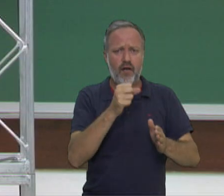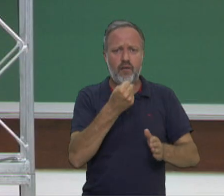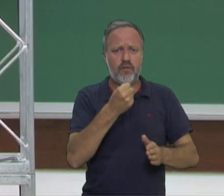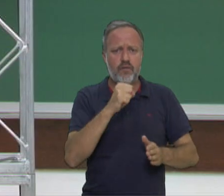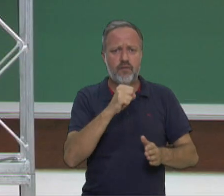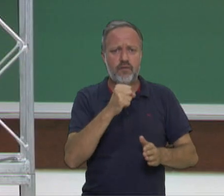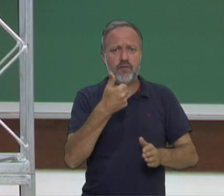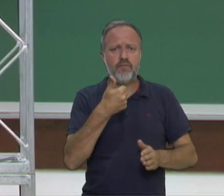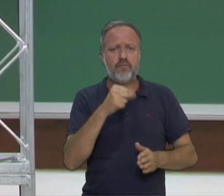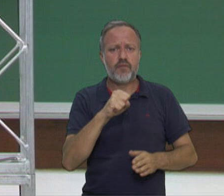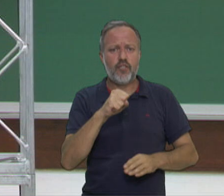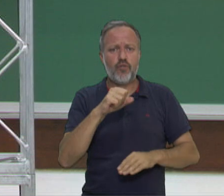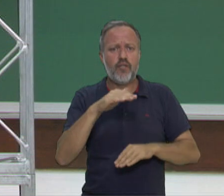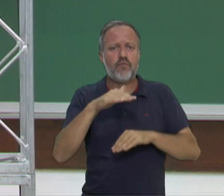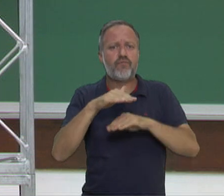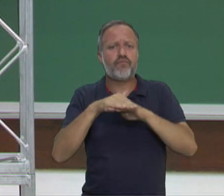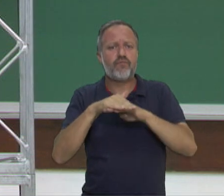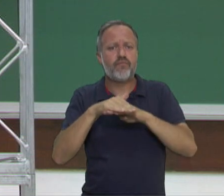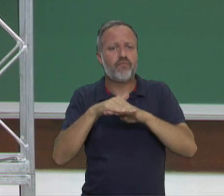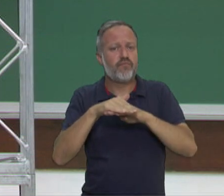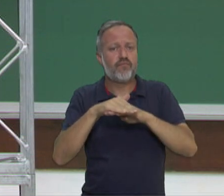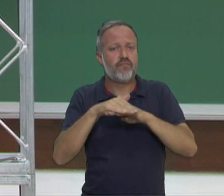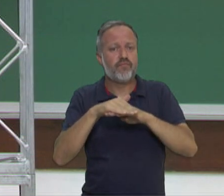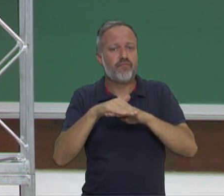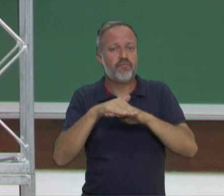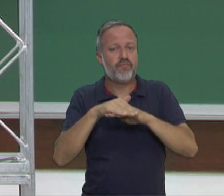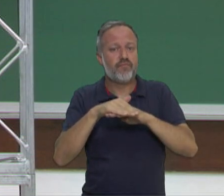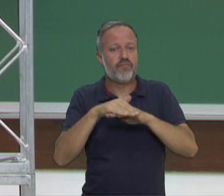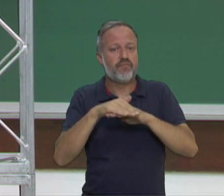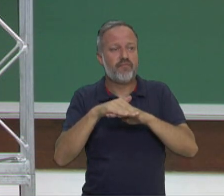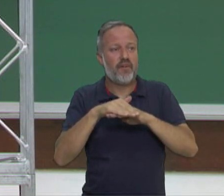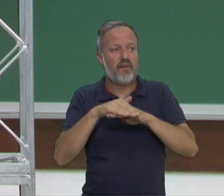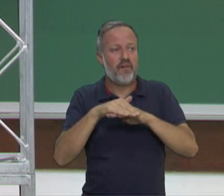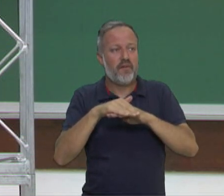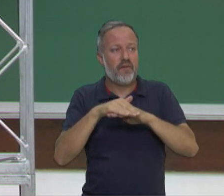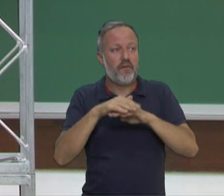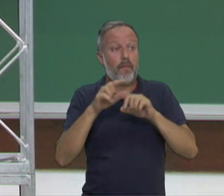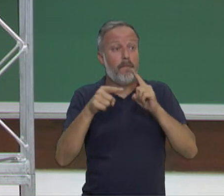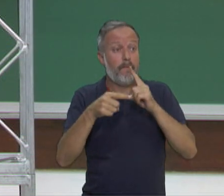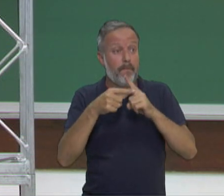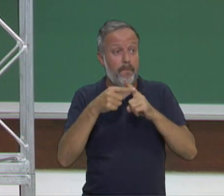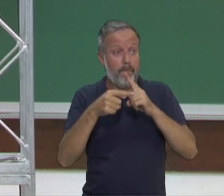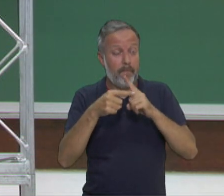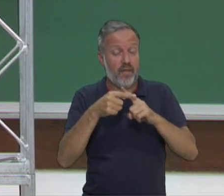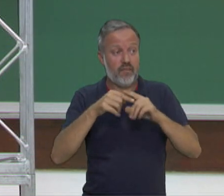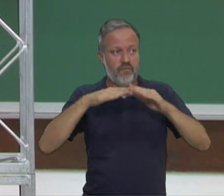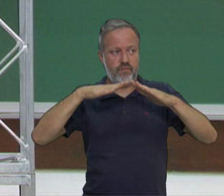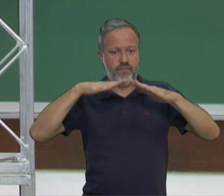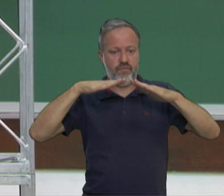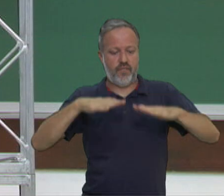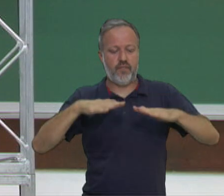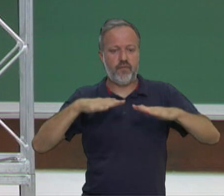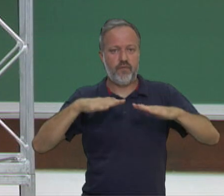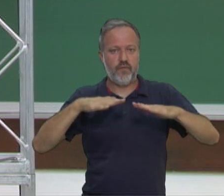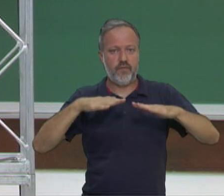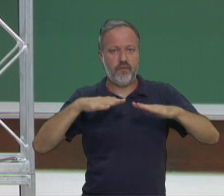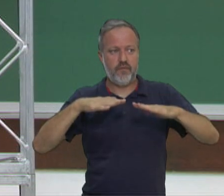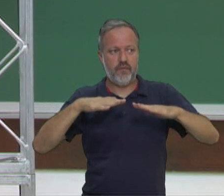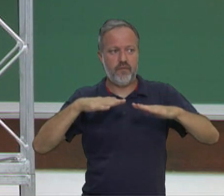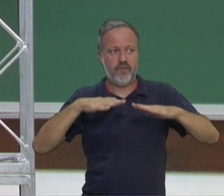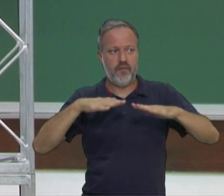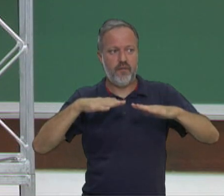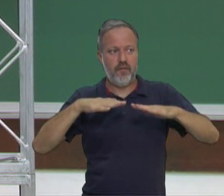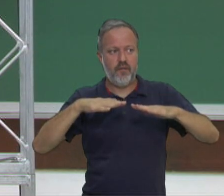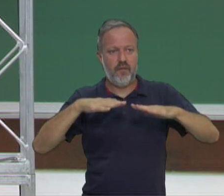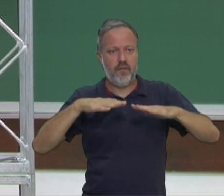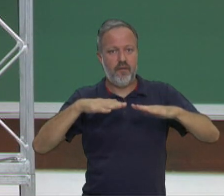todas cabem 18, correto? O que acontece? É porque eles são estáveis e eles não tendem nem a doar, nem